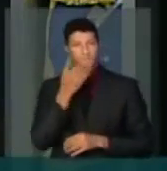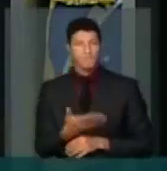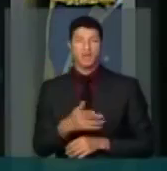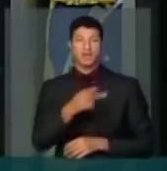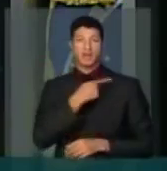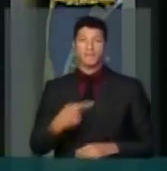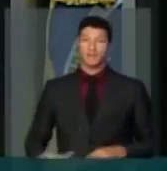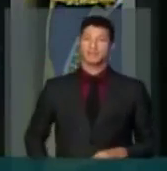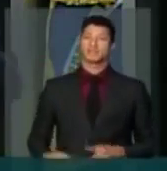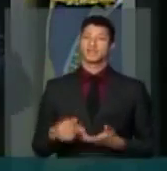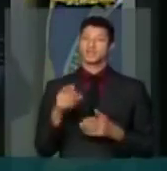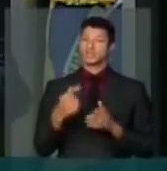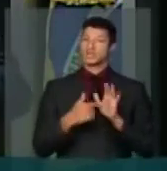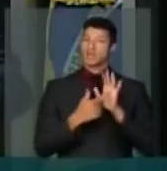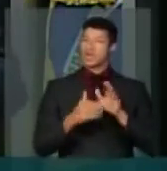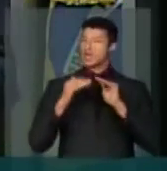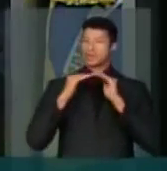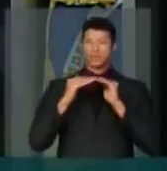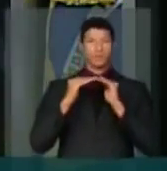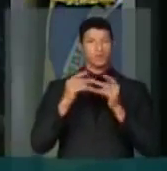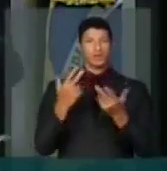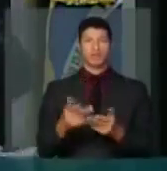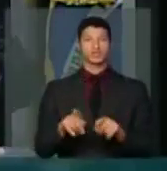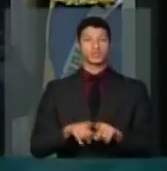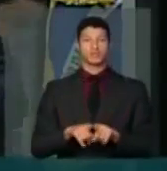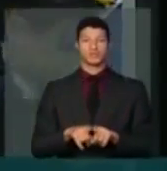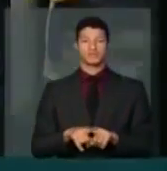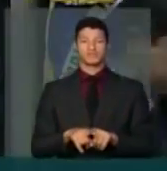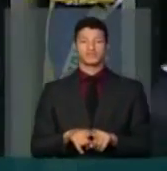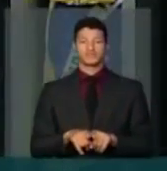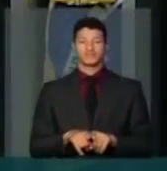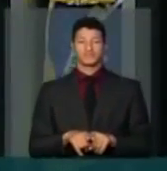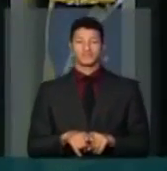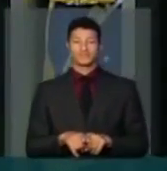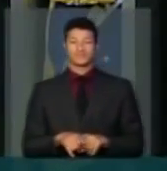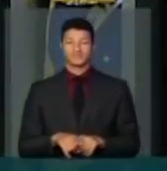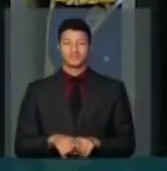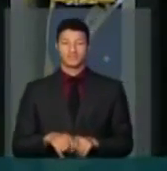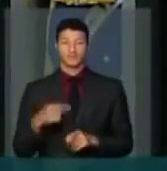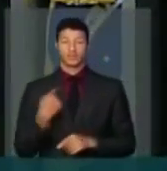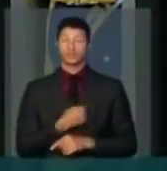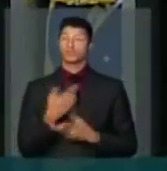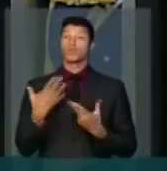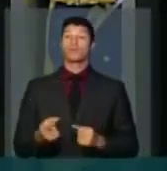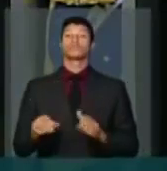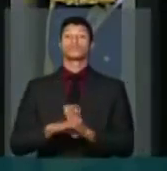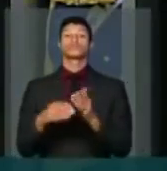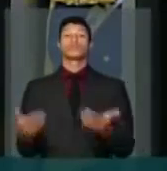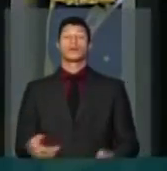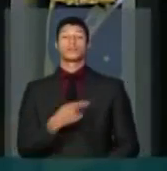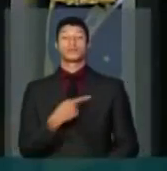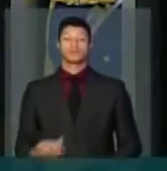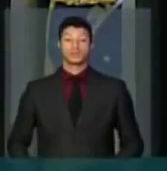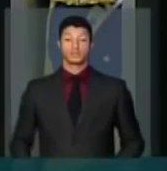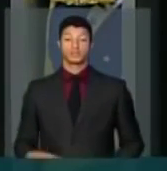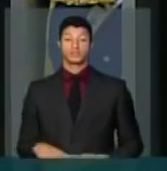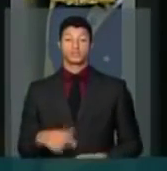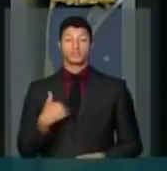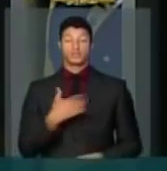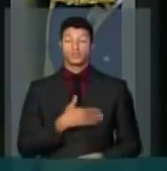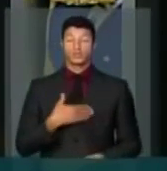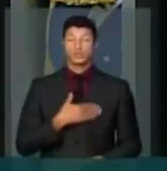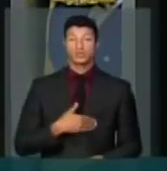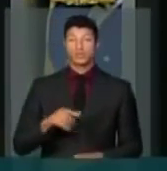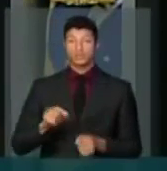a presidente que isso é democrático, que é assim mesmo. Onde é que nós vamos parar, senhor presidente? E gostaria